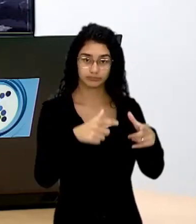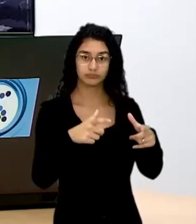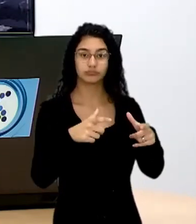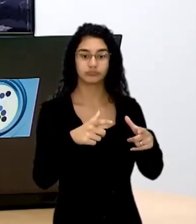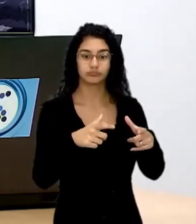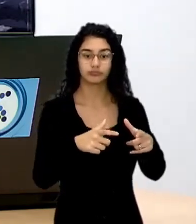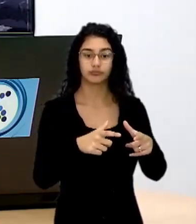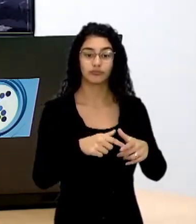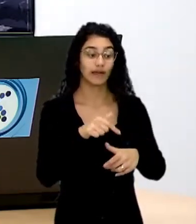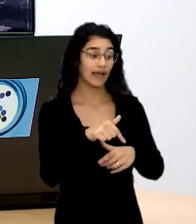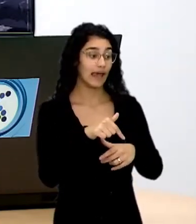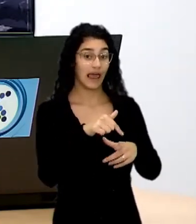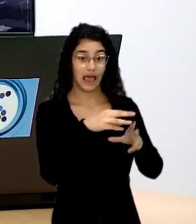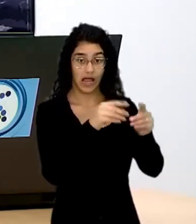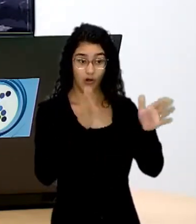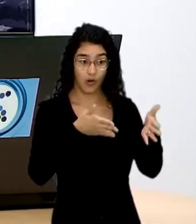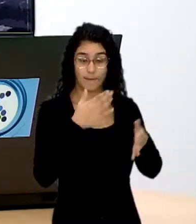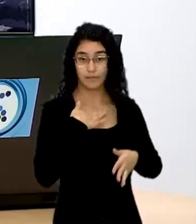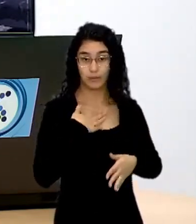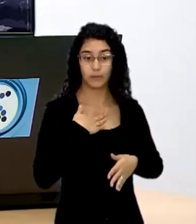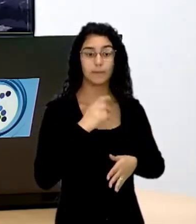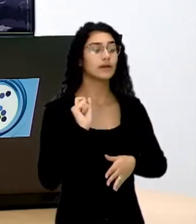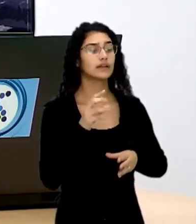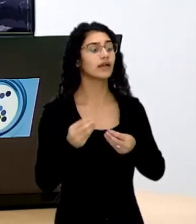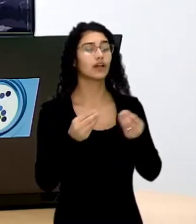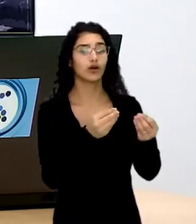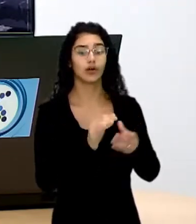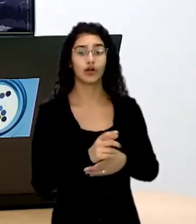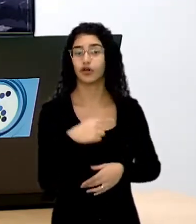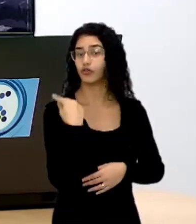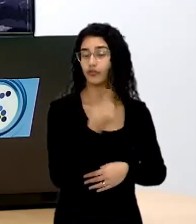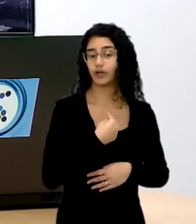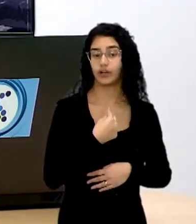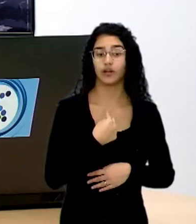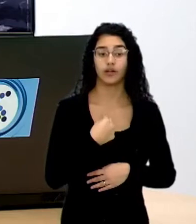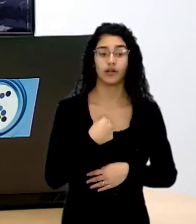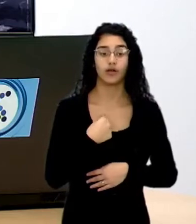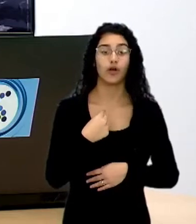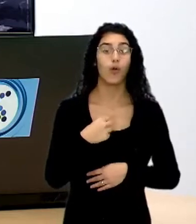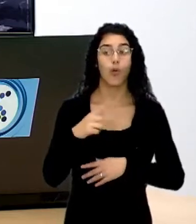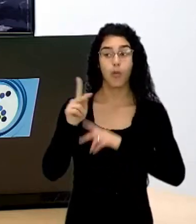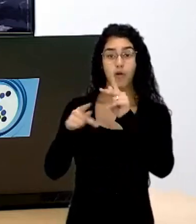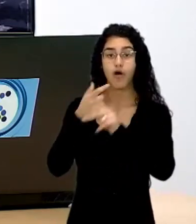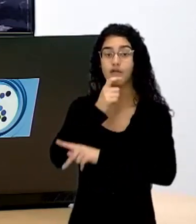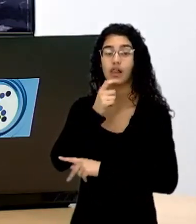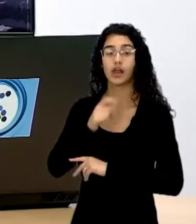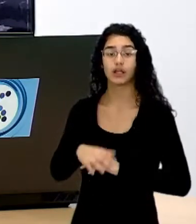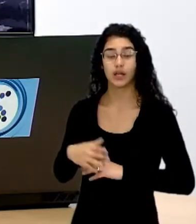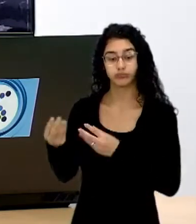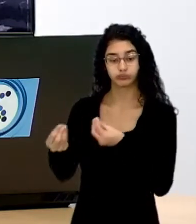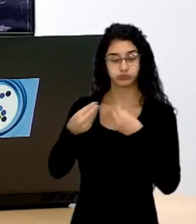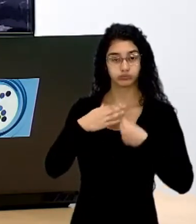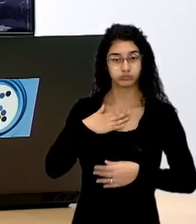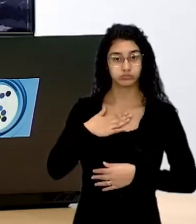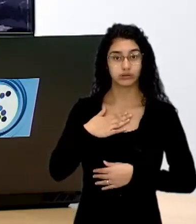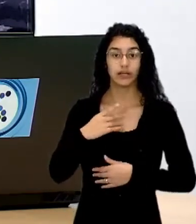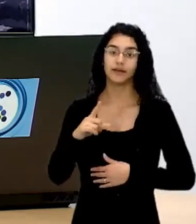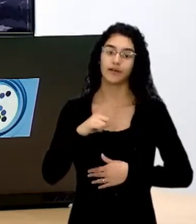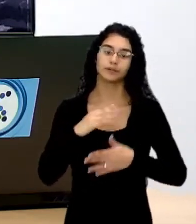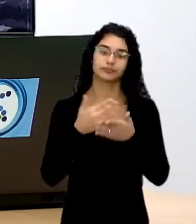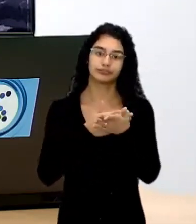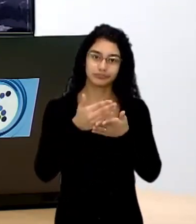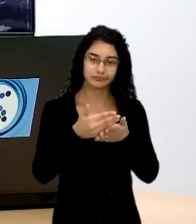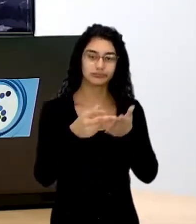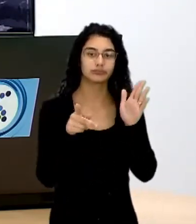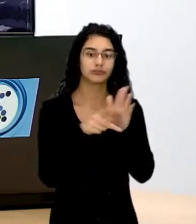é falar assim, essas terras são nossas. Mas quem te deu? Não foi a gente? Não, foram os ingleses. E aí, tomaram posse das